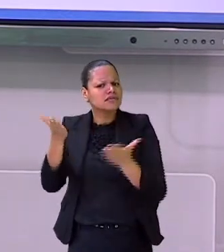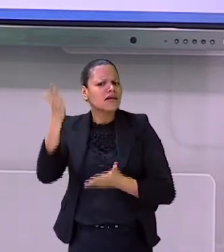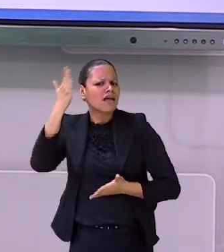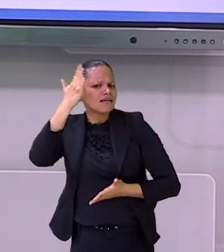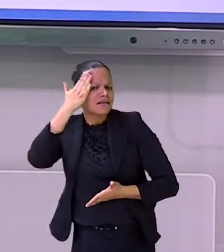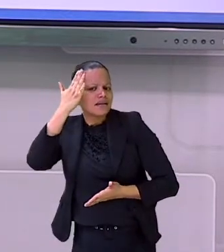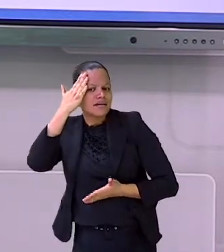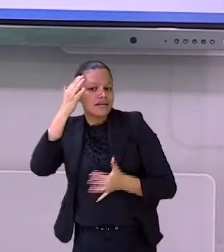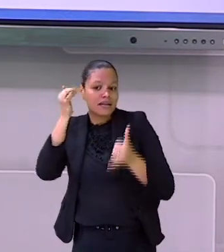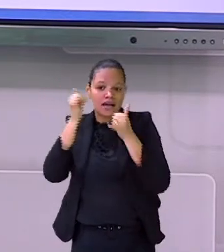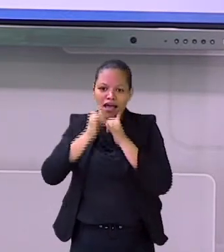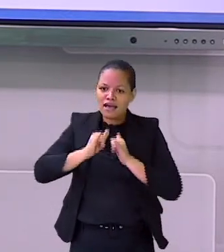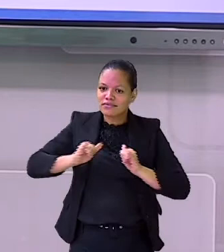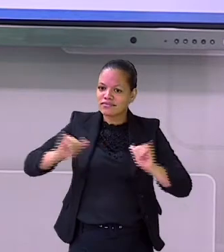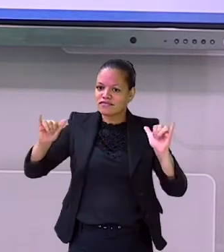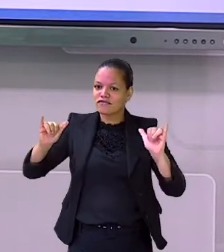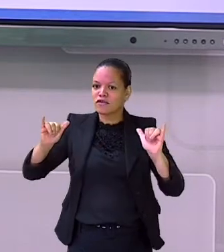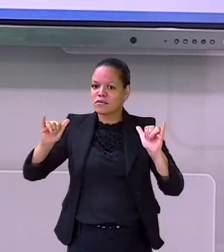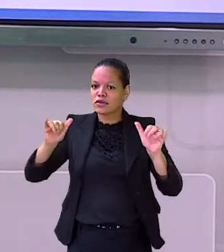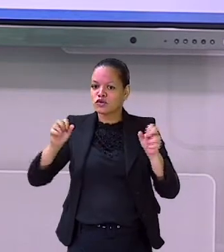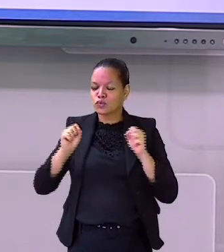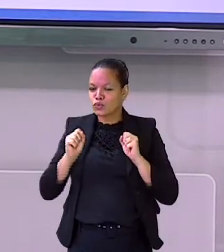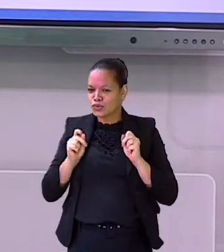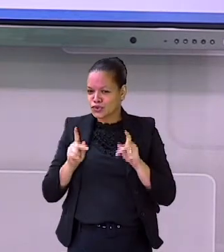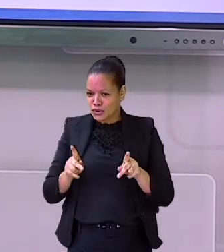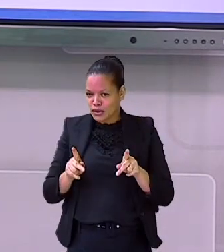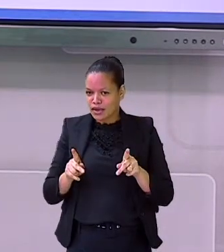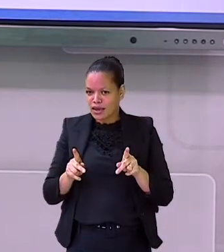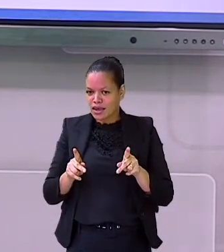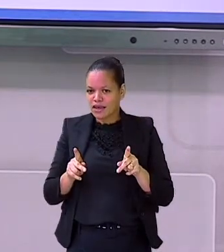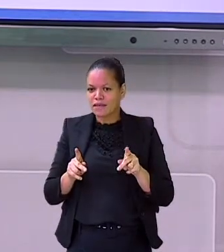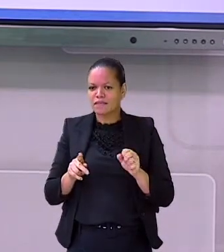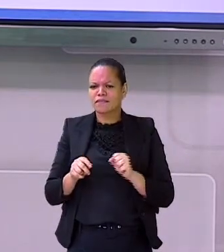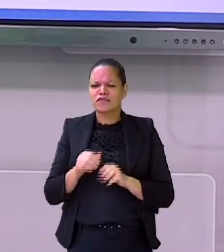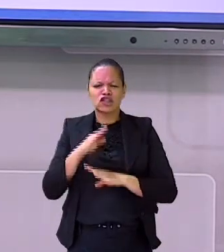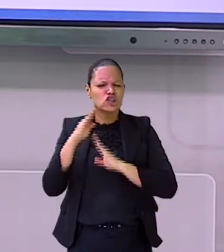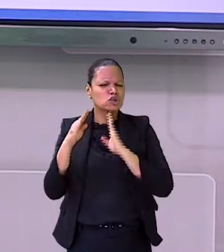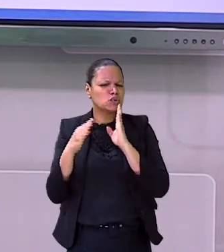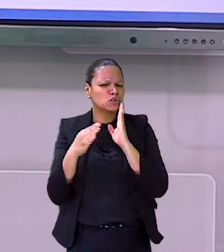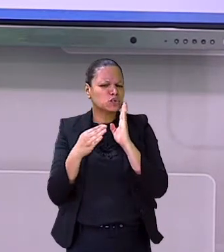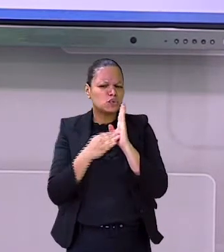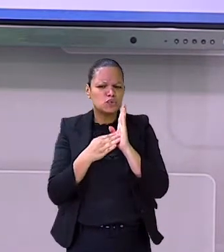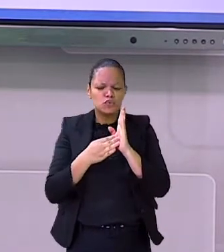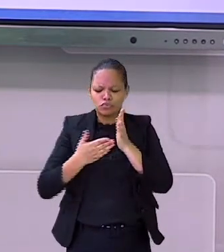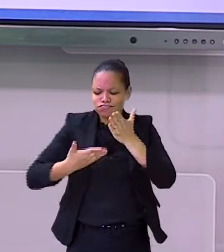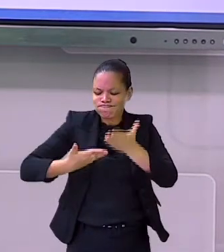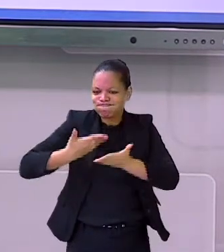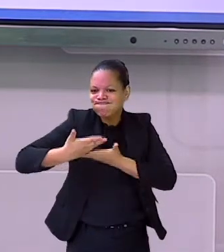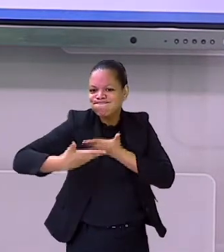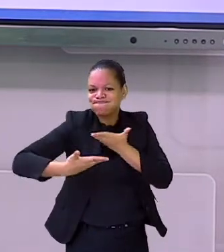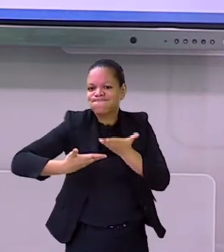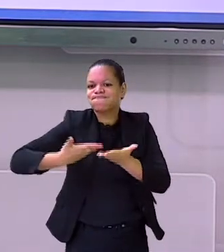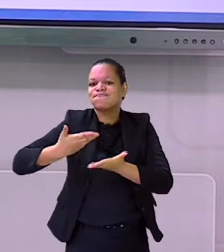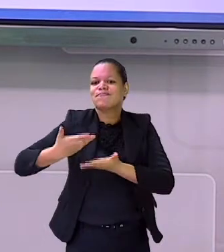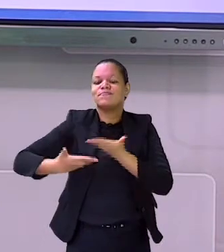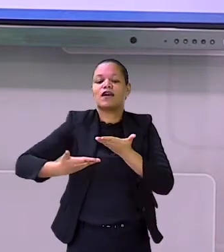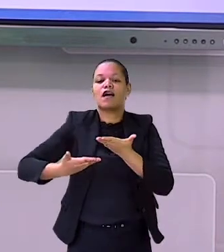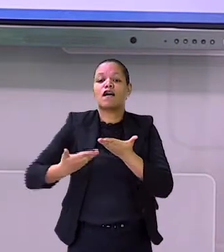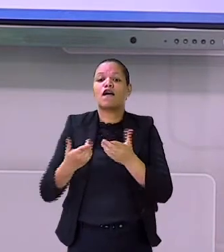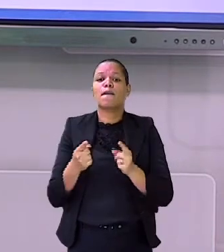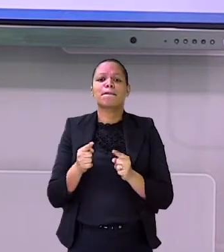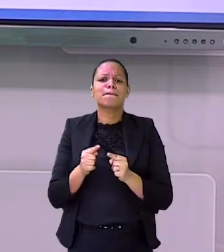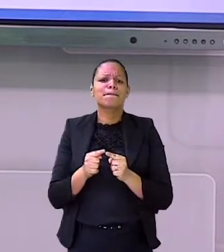informações levantadas, dos dados e tudo aquilo que ele quer te passar. Bom, aí você pergunta, mas